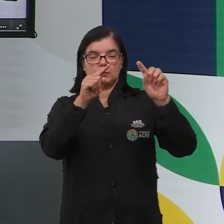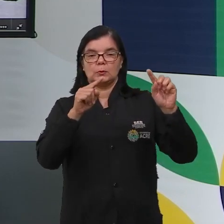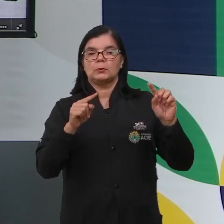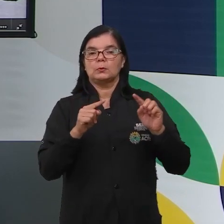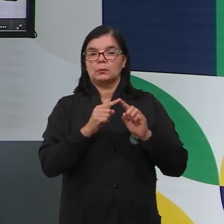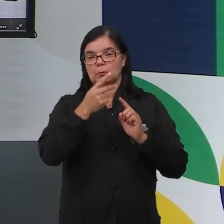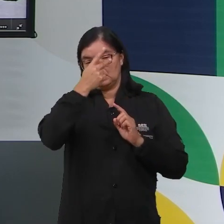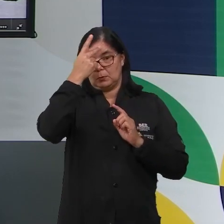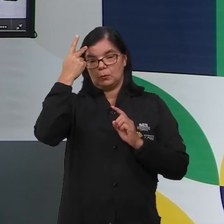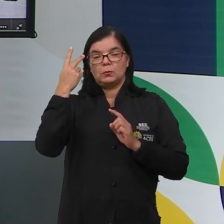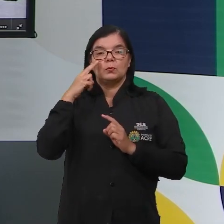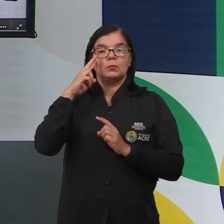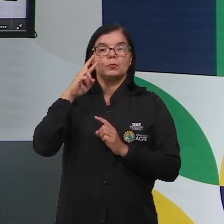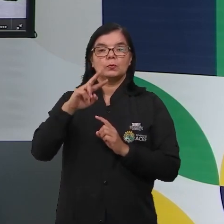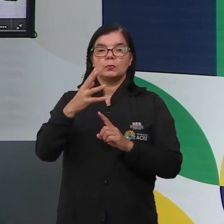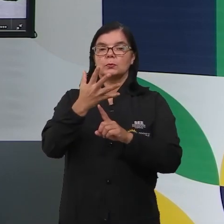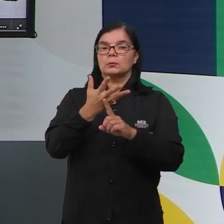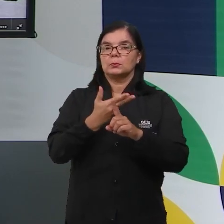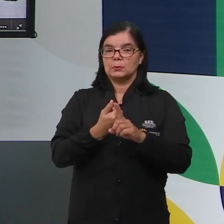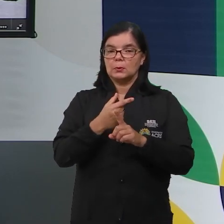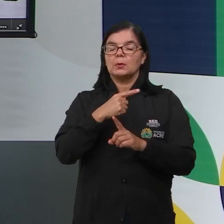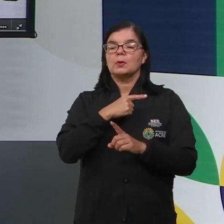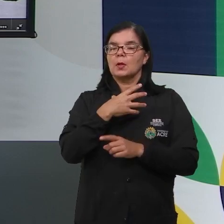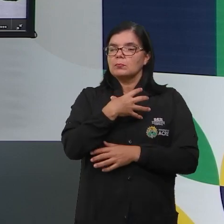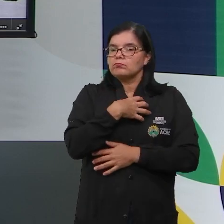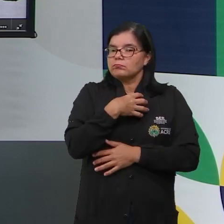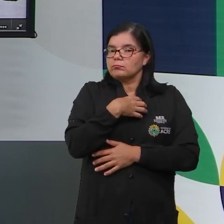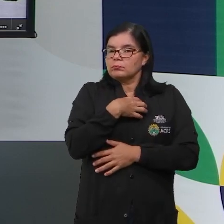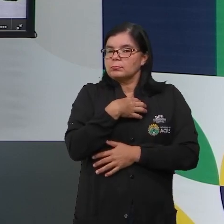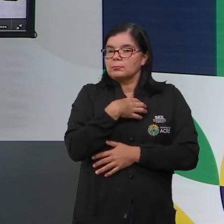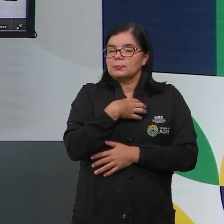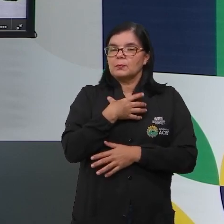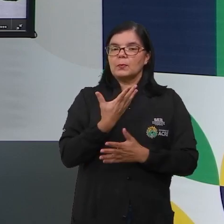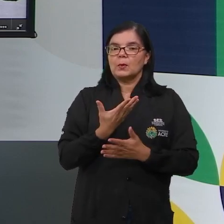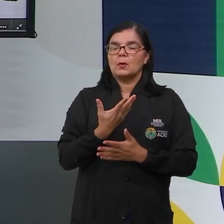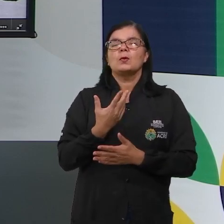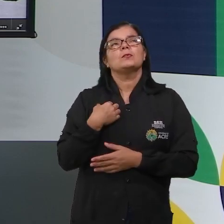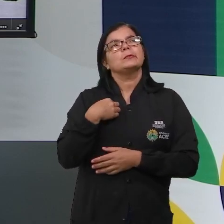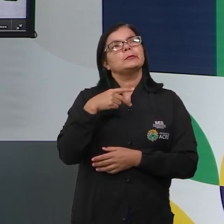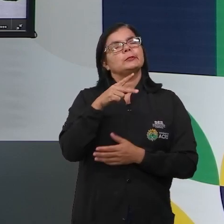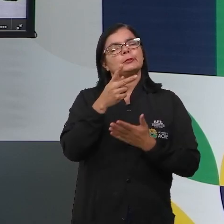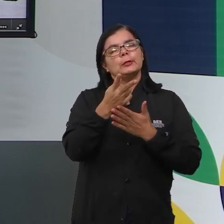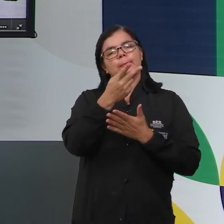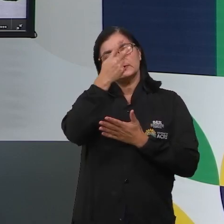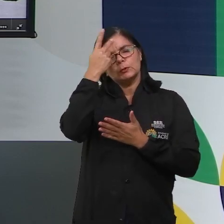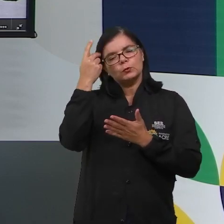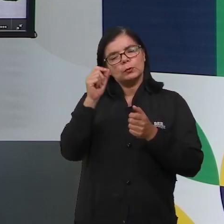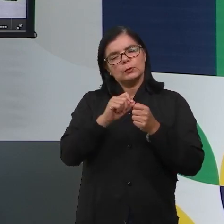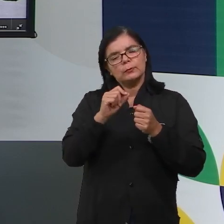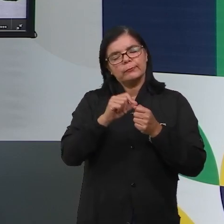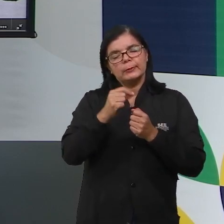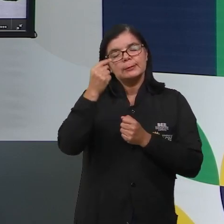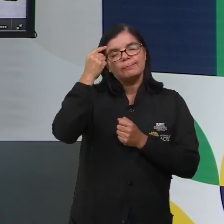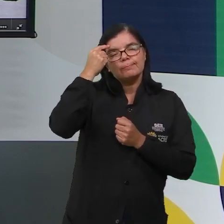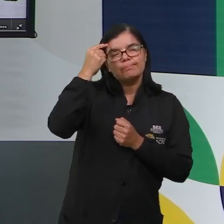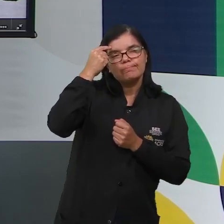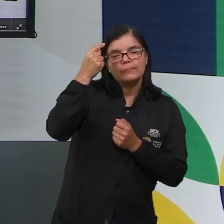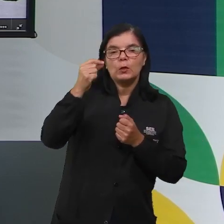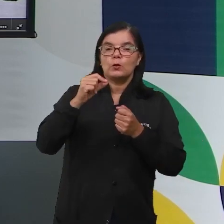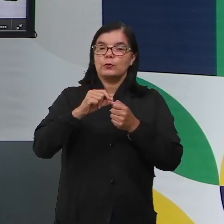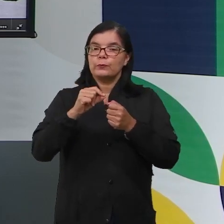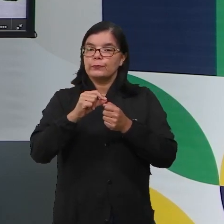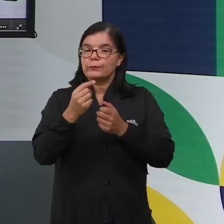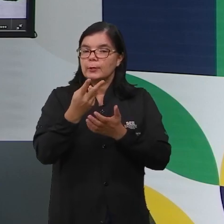as pessoas, quando olharem para a sua obra, elas querem ter esse sentimento, o que foi que ele pensou ou ela pensou quando ela produziu essa